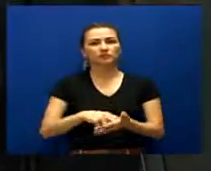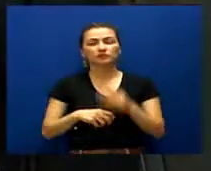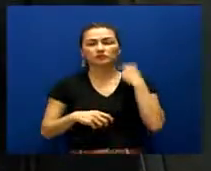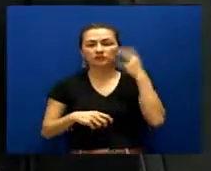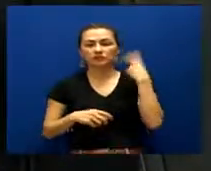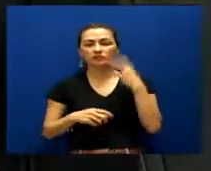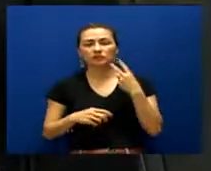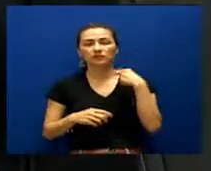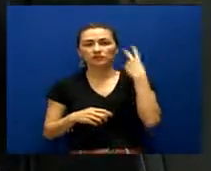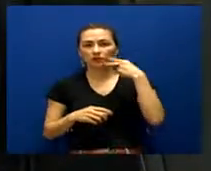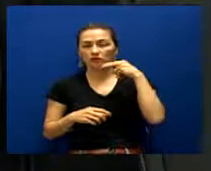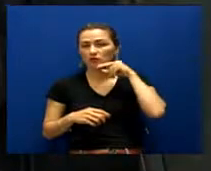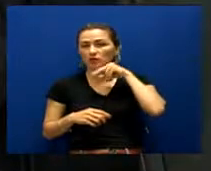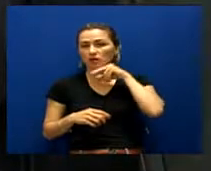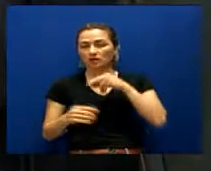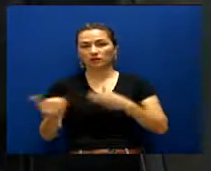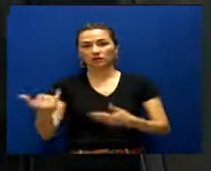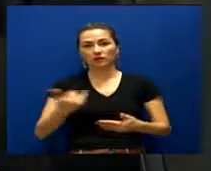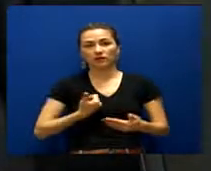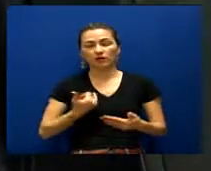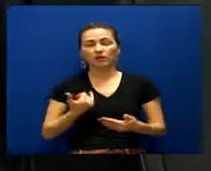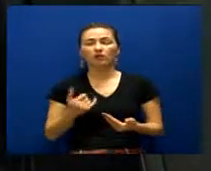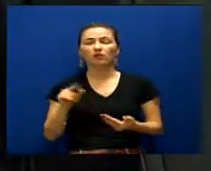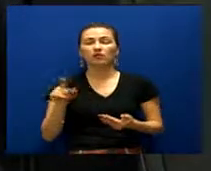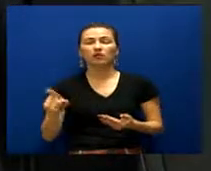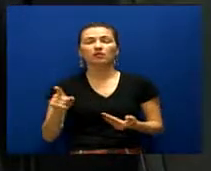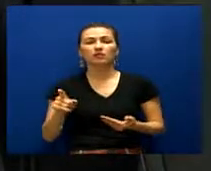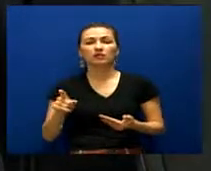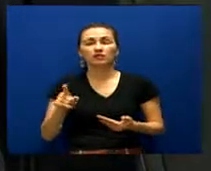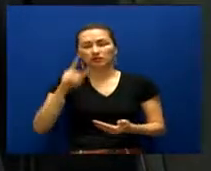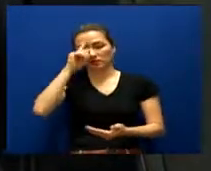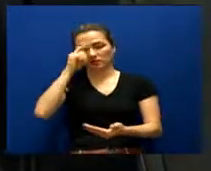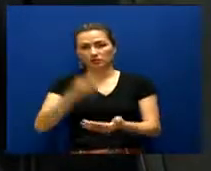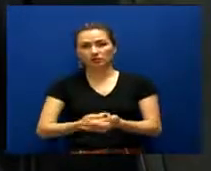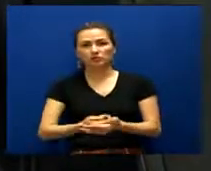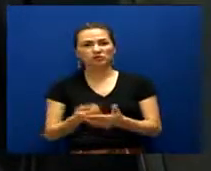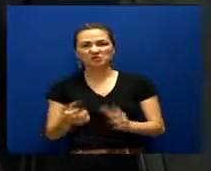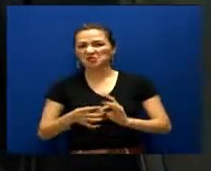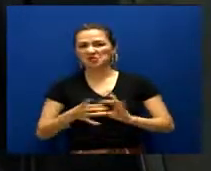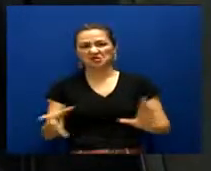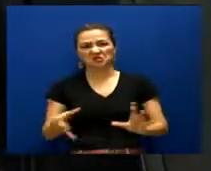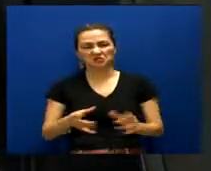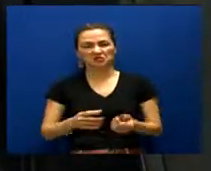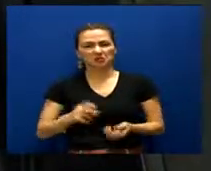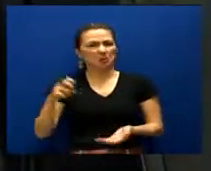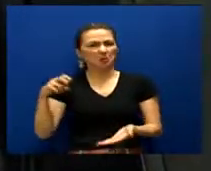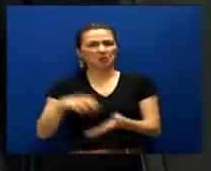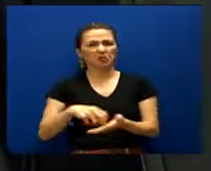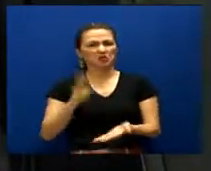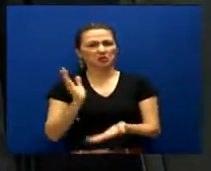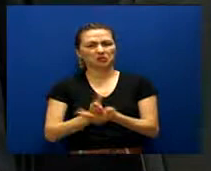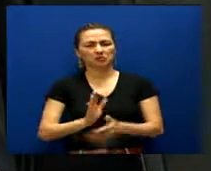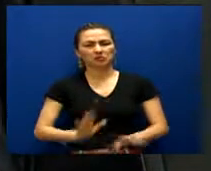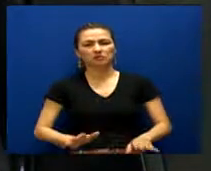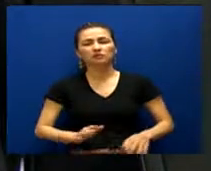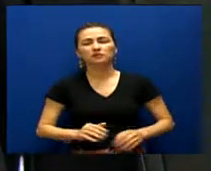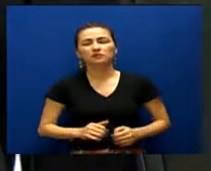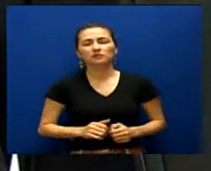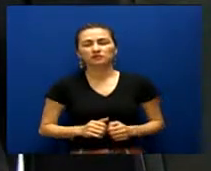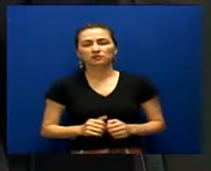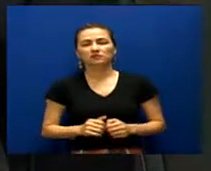Neto me falou que saiu uma decisão nos livrando desse processo de improbidade. E aí